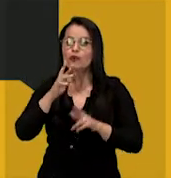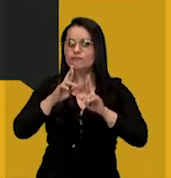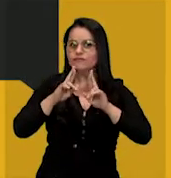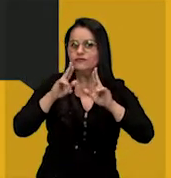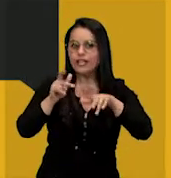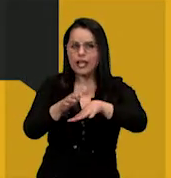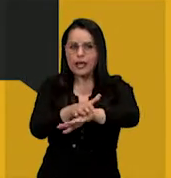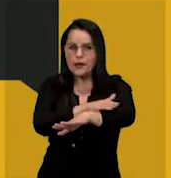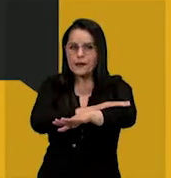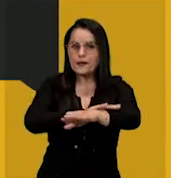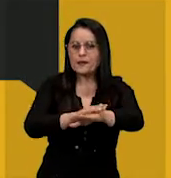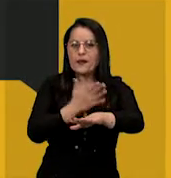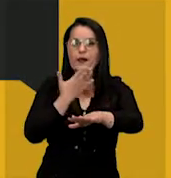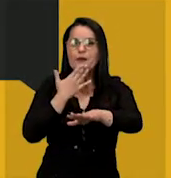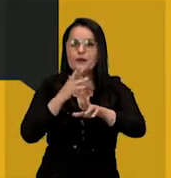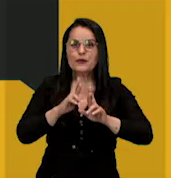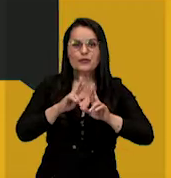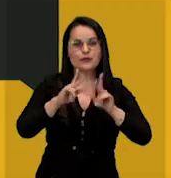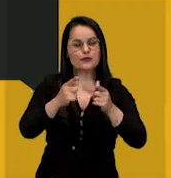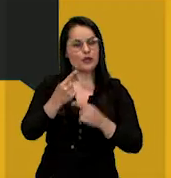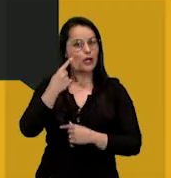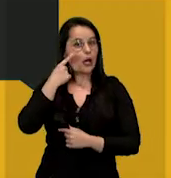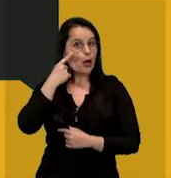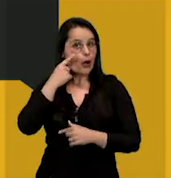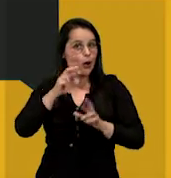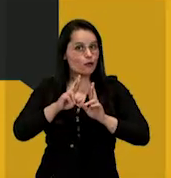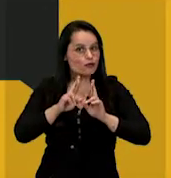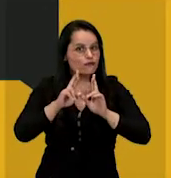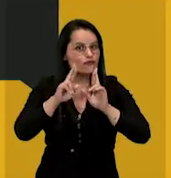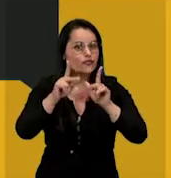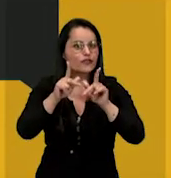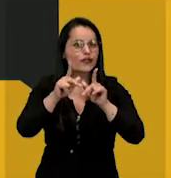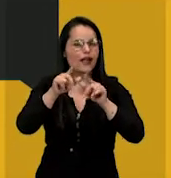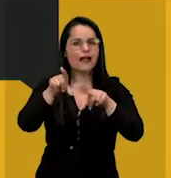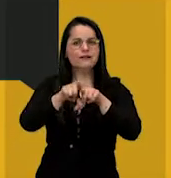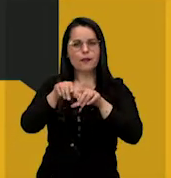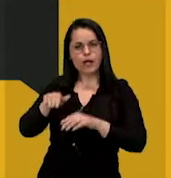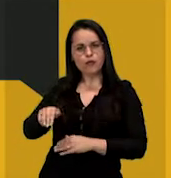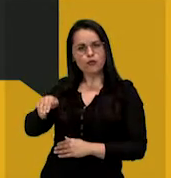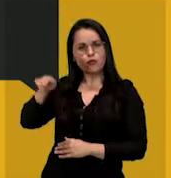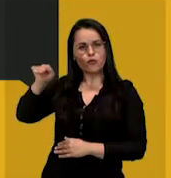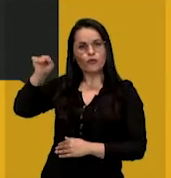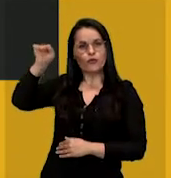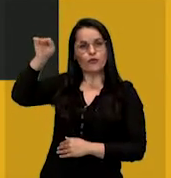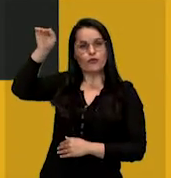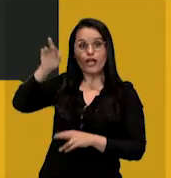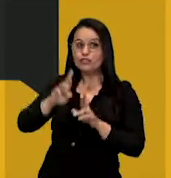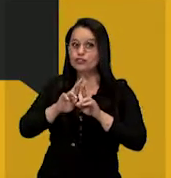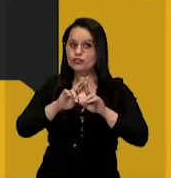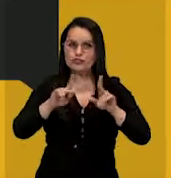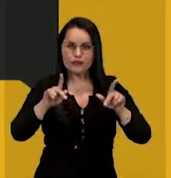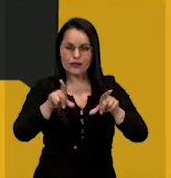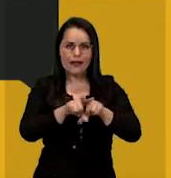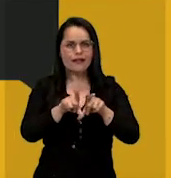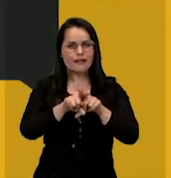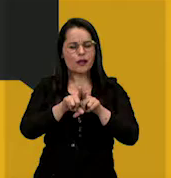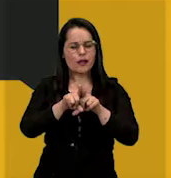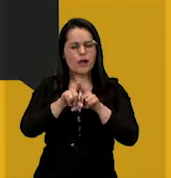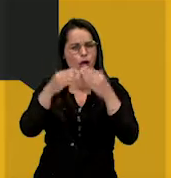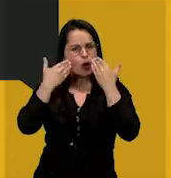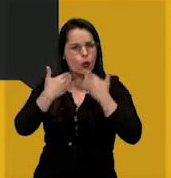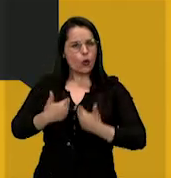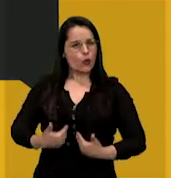cores de pele diferentes, dos olhos, estatura, alturas diferentes, tipo